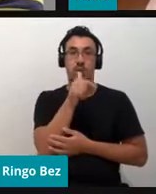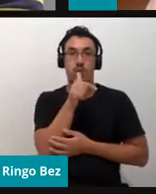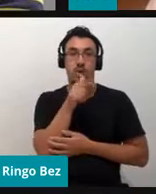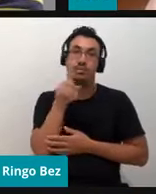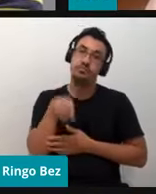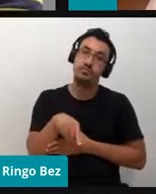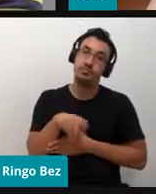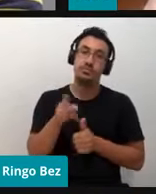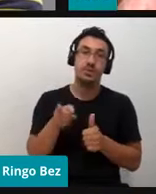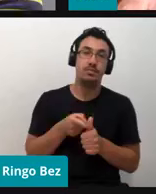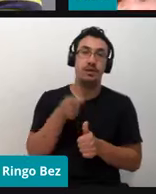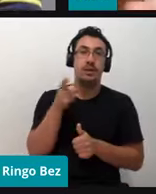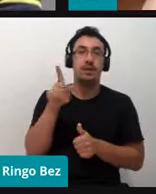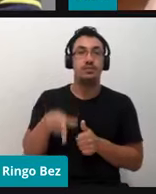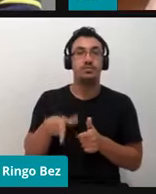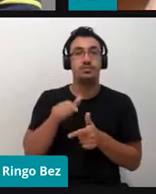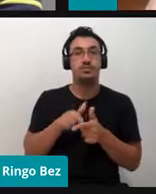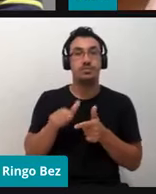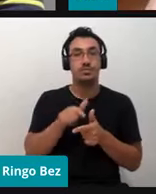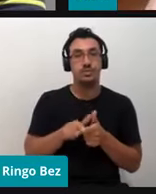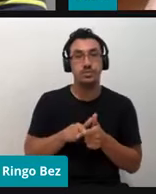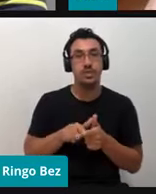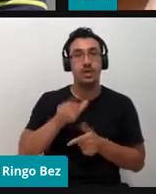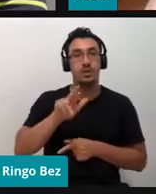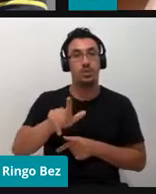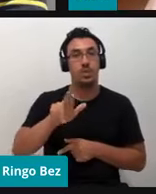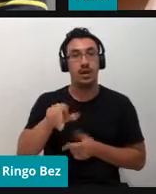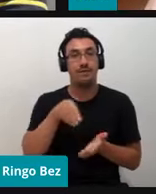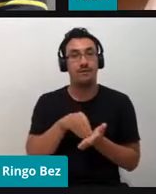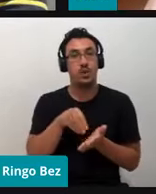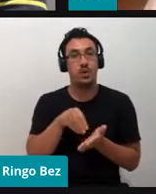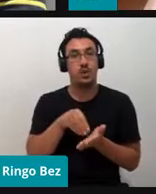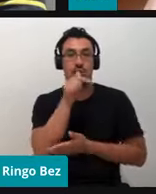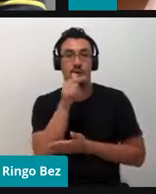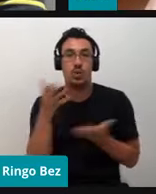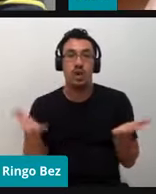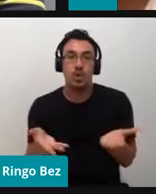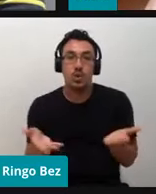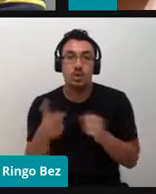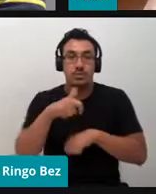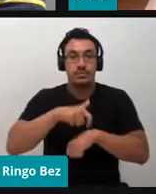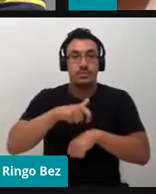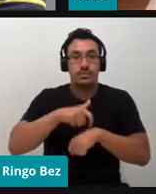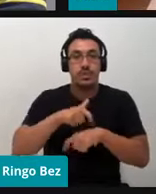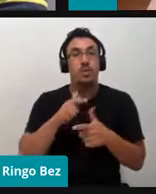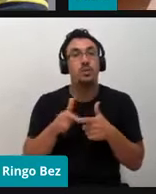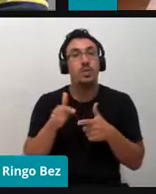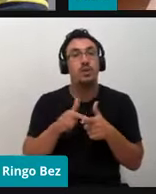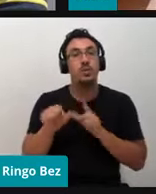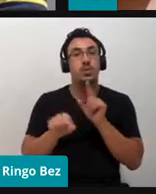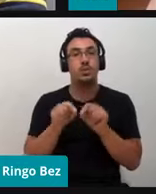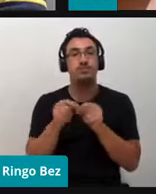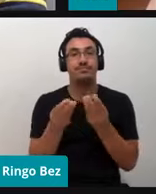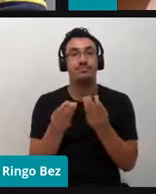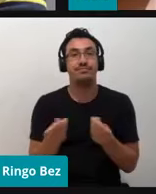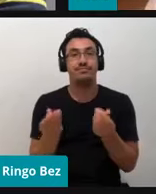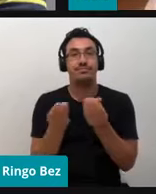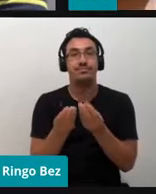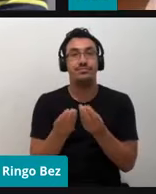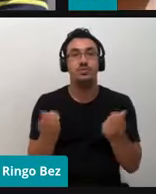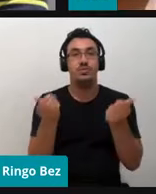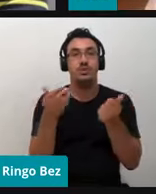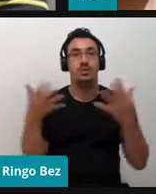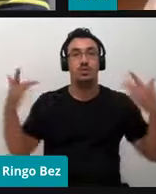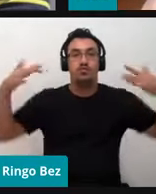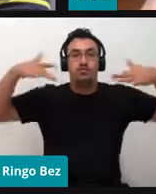o nosso problema não é nem da escassez hídrica nesse primeiro momento. O nosso problema é da fragilidade das nossas bacias